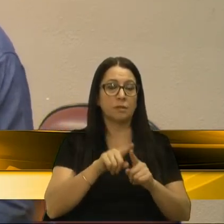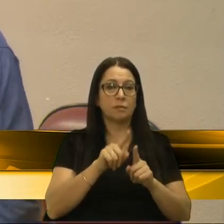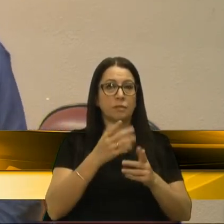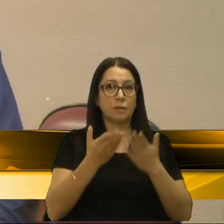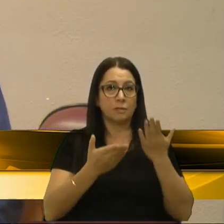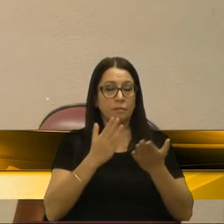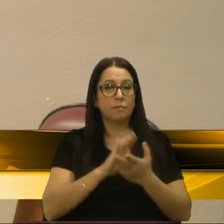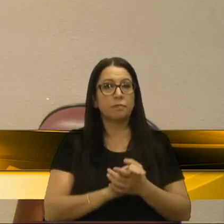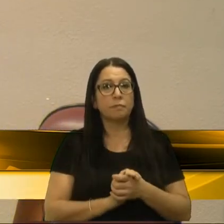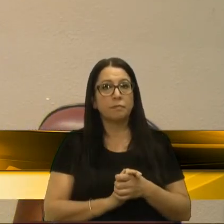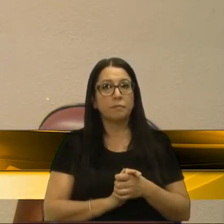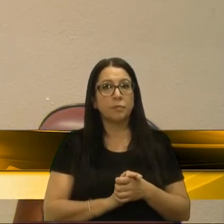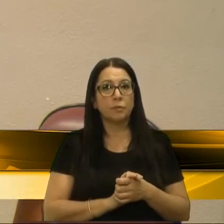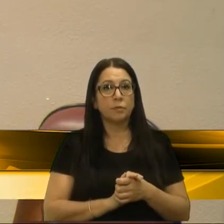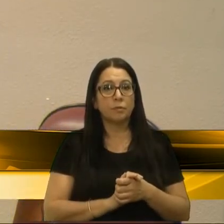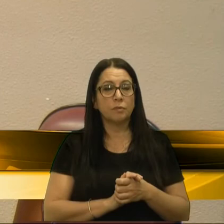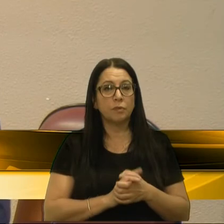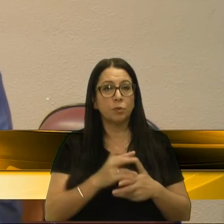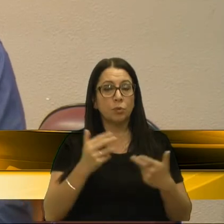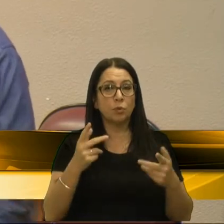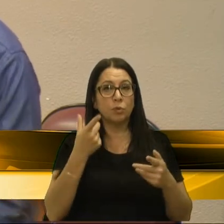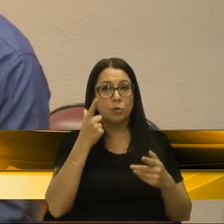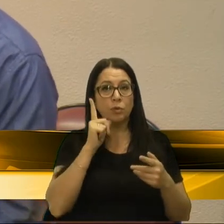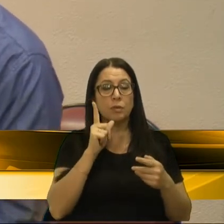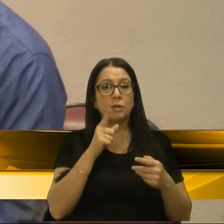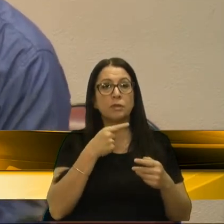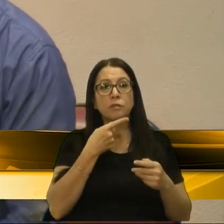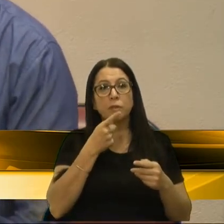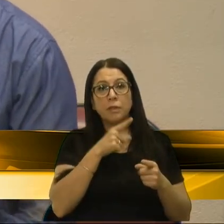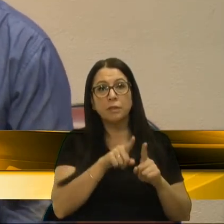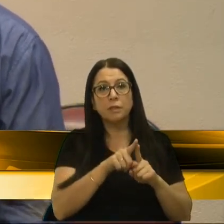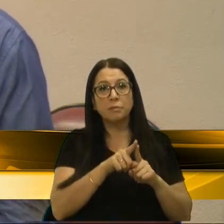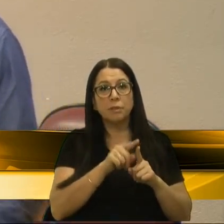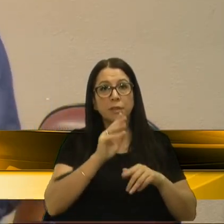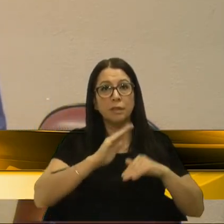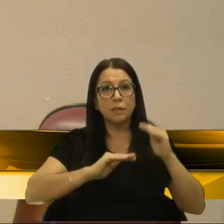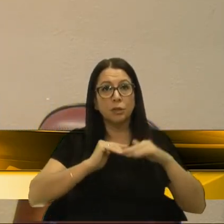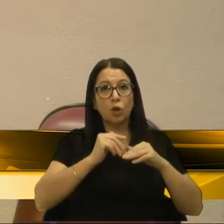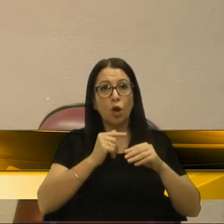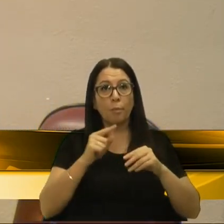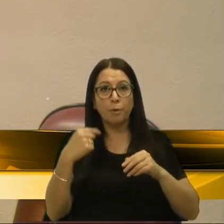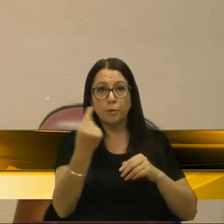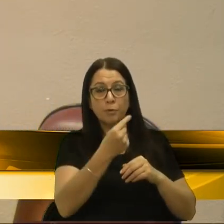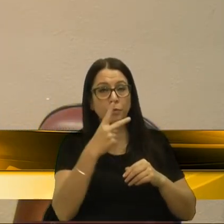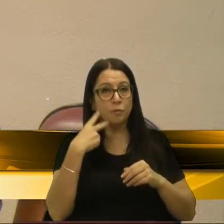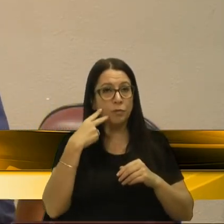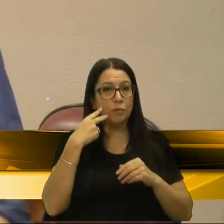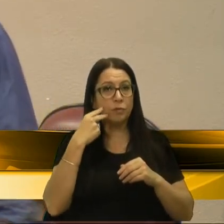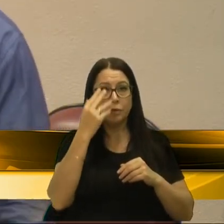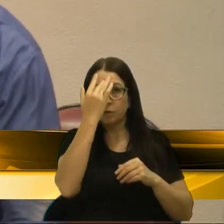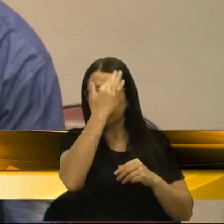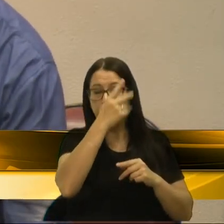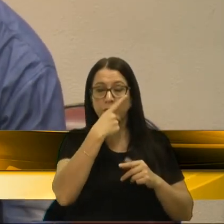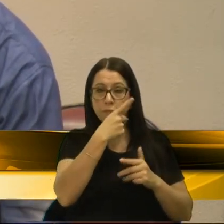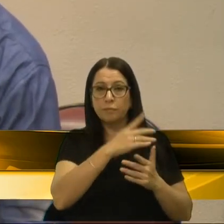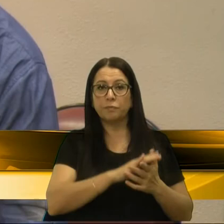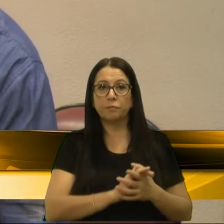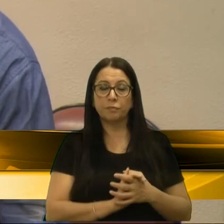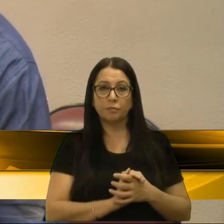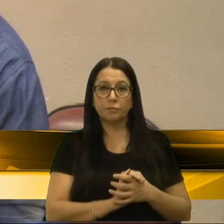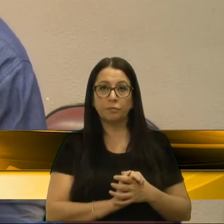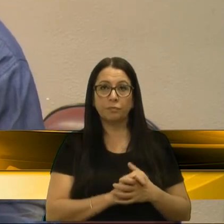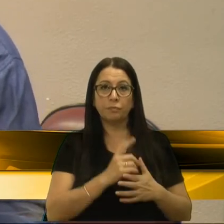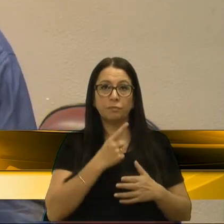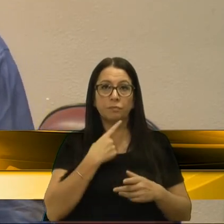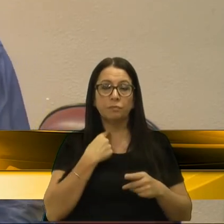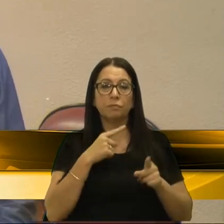ser atendido. Outra coisa que a gente gostaria também de abordar é a questão das obras, que até o vereador Adiló acabou falando, e eu